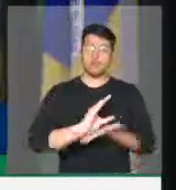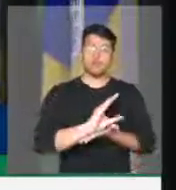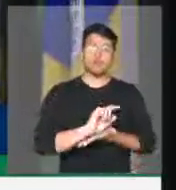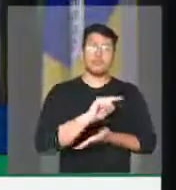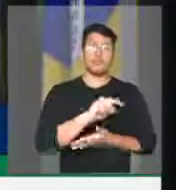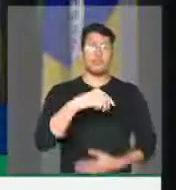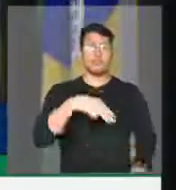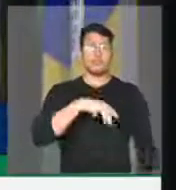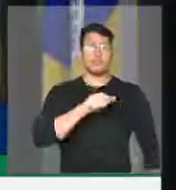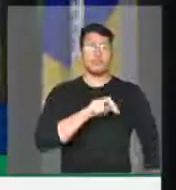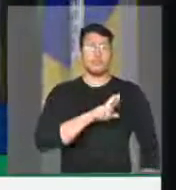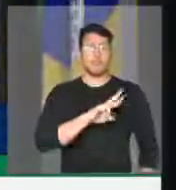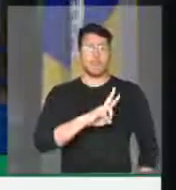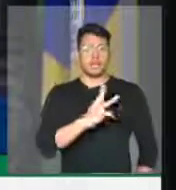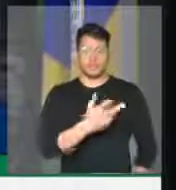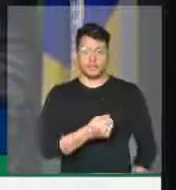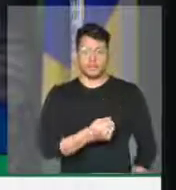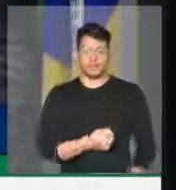aparelhar